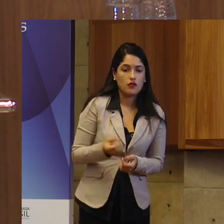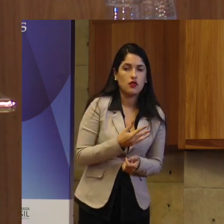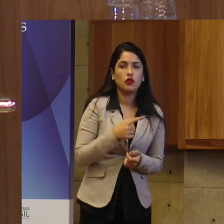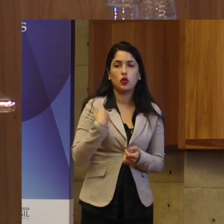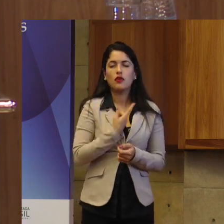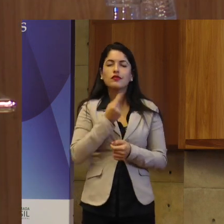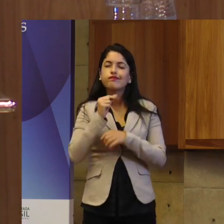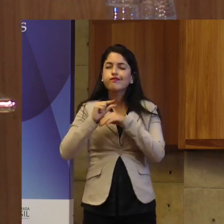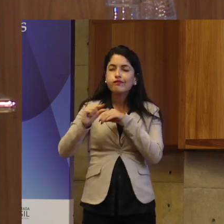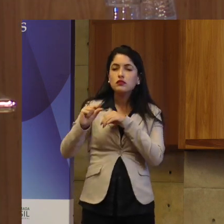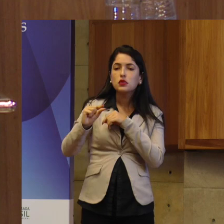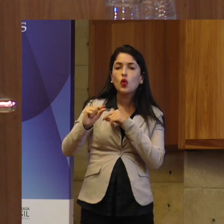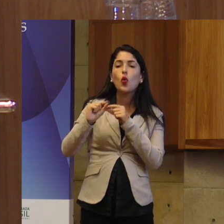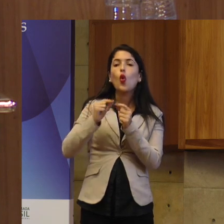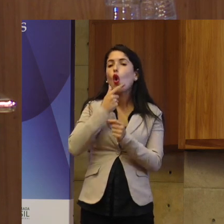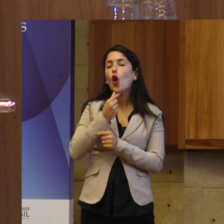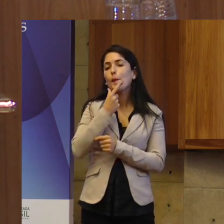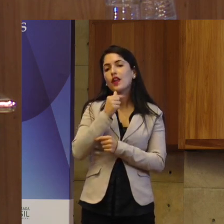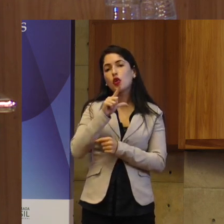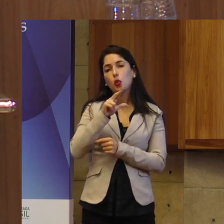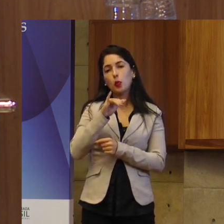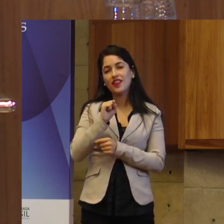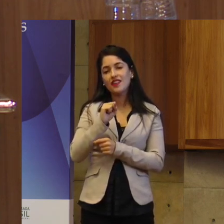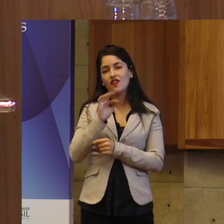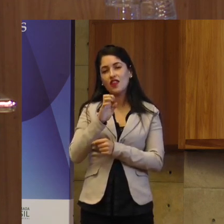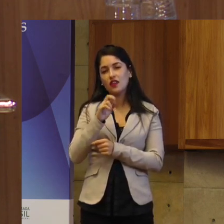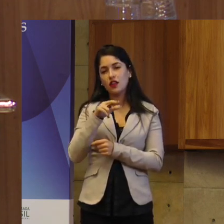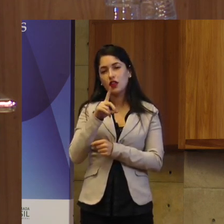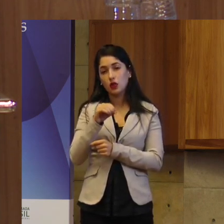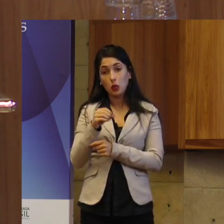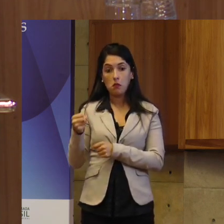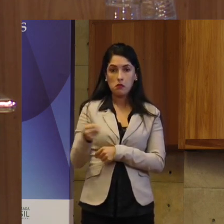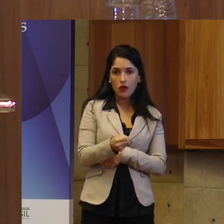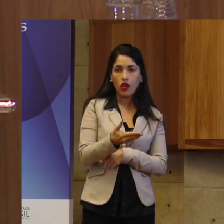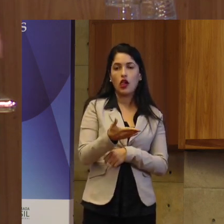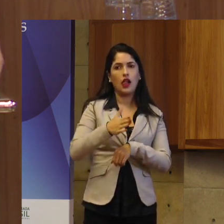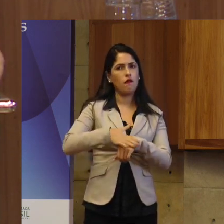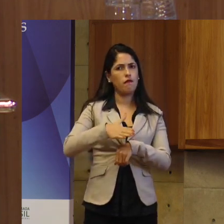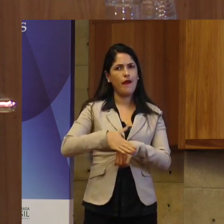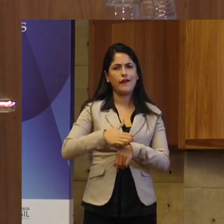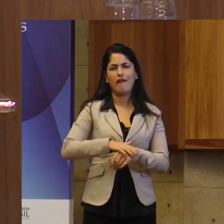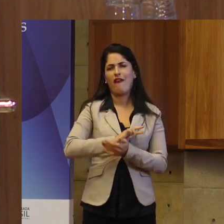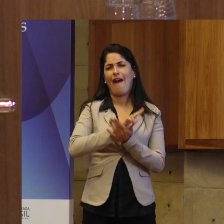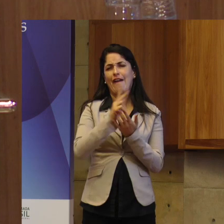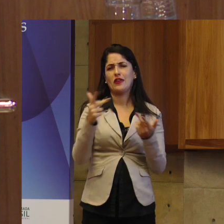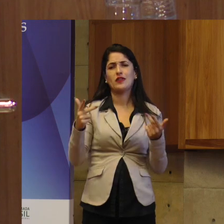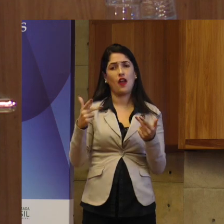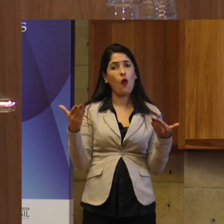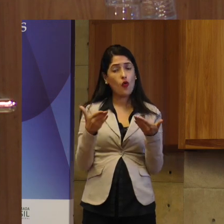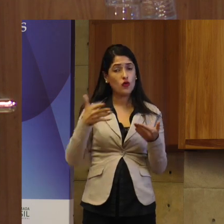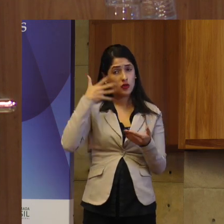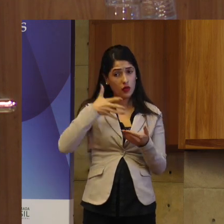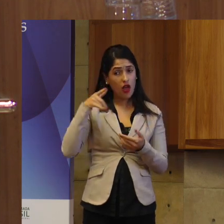contribuição mandando o Luiz Fernando Machado para que é o executor de muitas dessas coisas que eu vou falar aqui para conversar